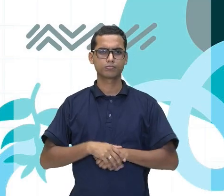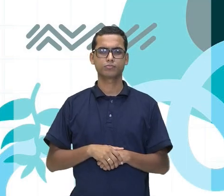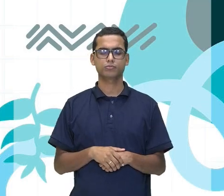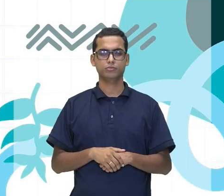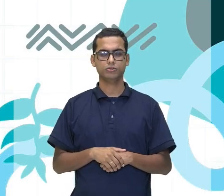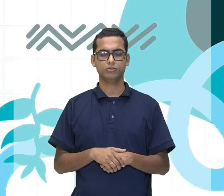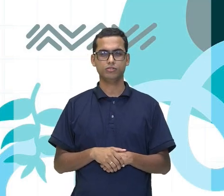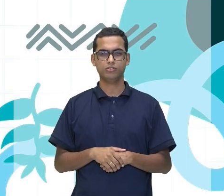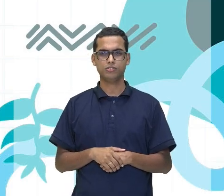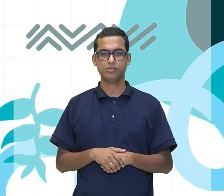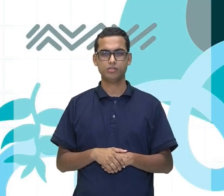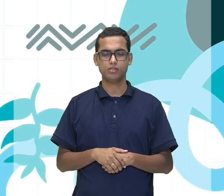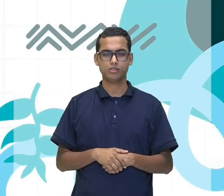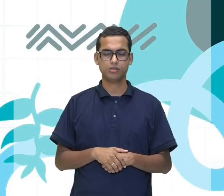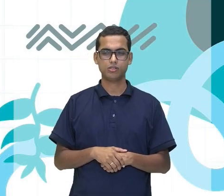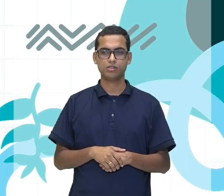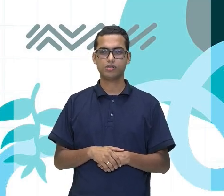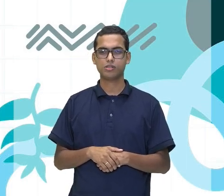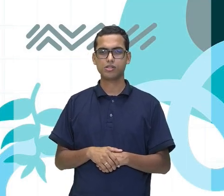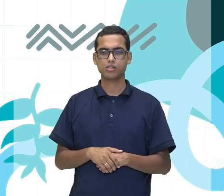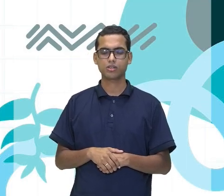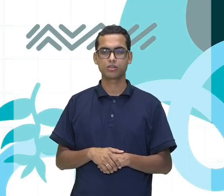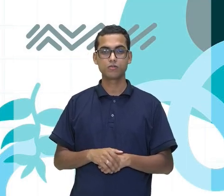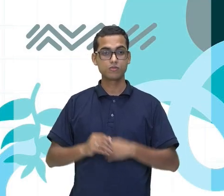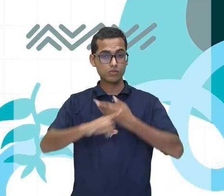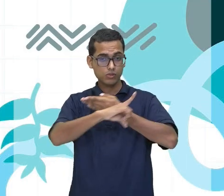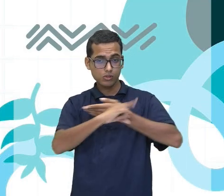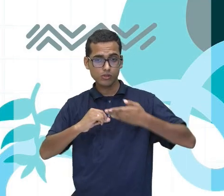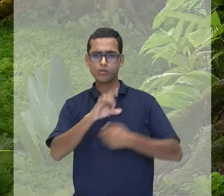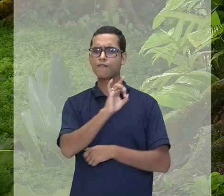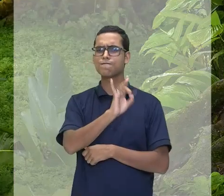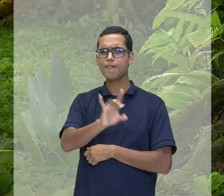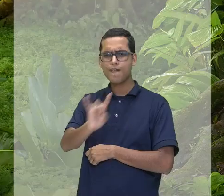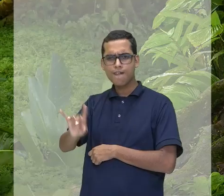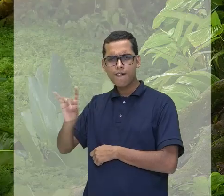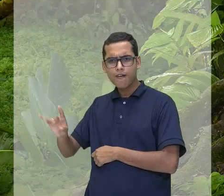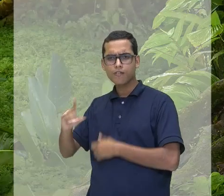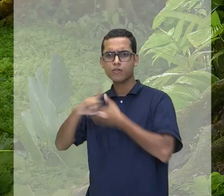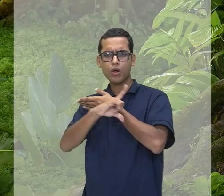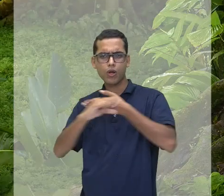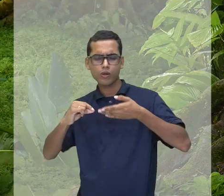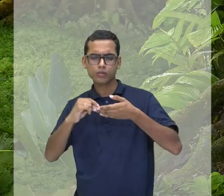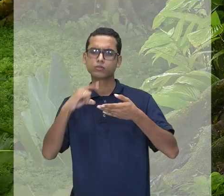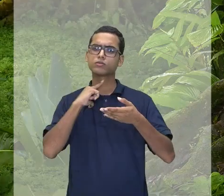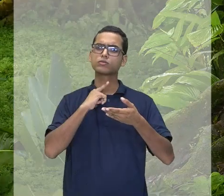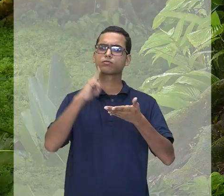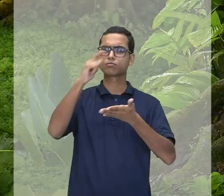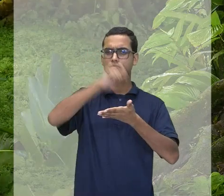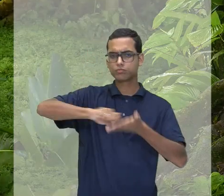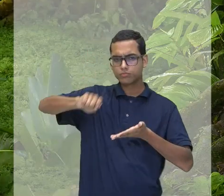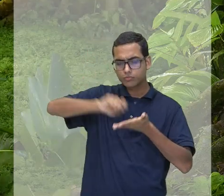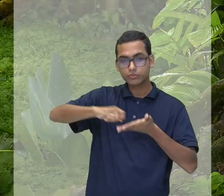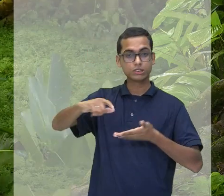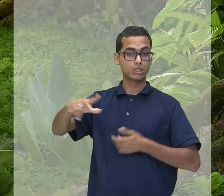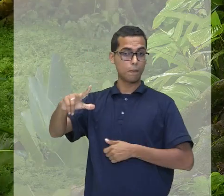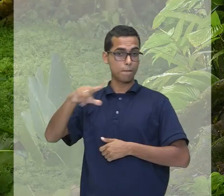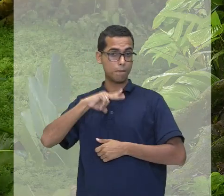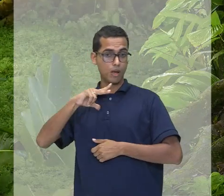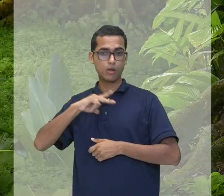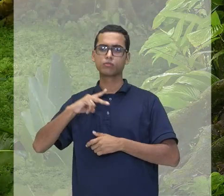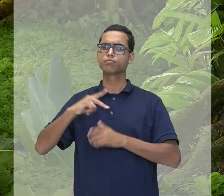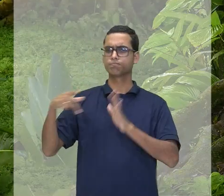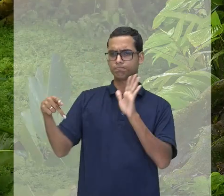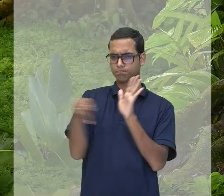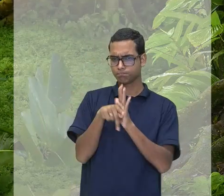texto? Cada autor, né, quando vai escrever, tem uma forma muito pessoal. Então,